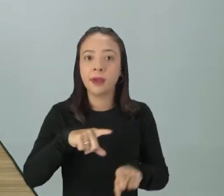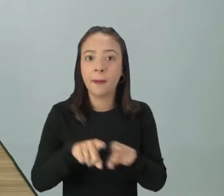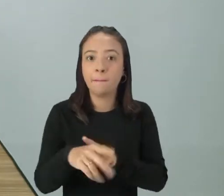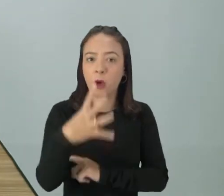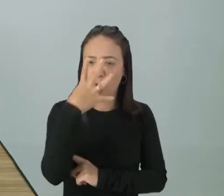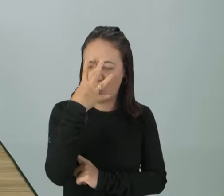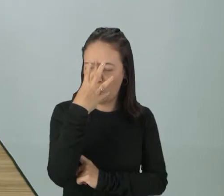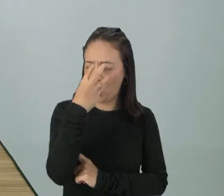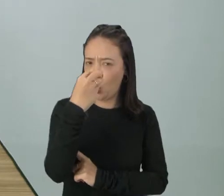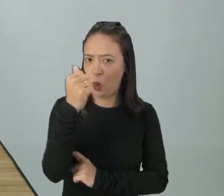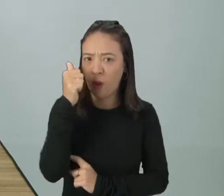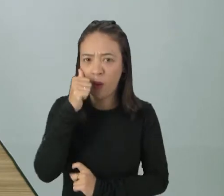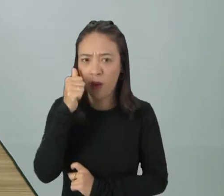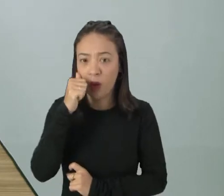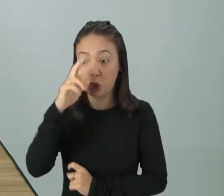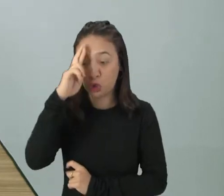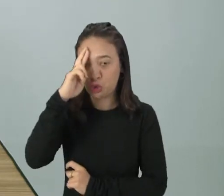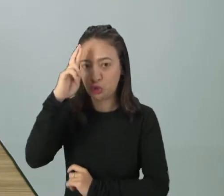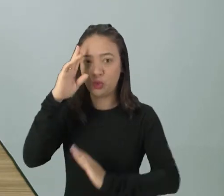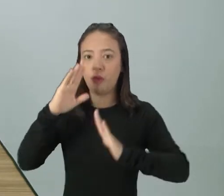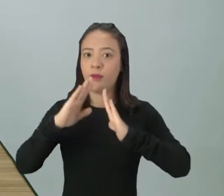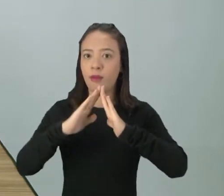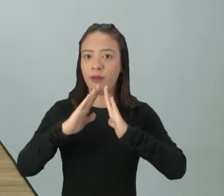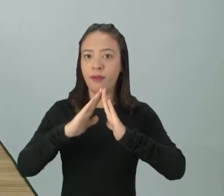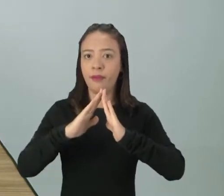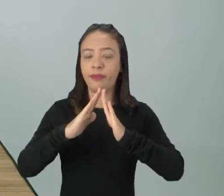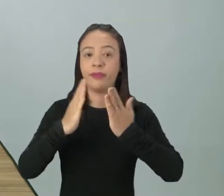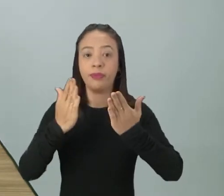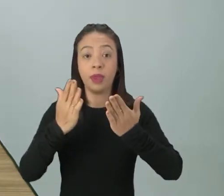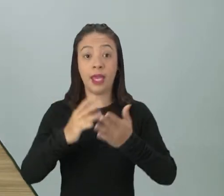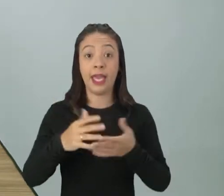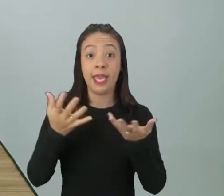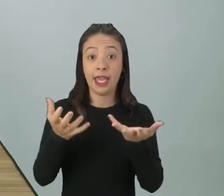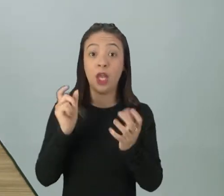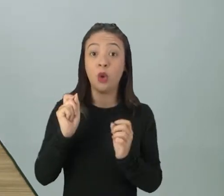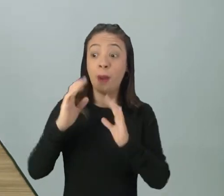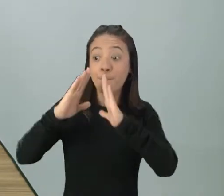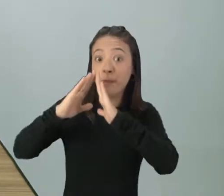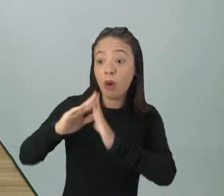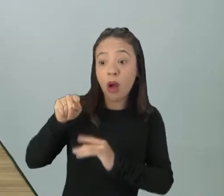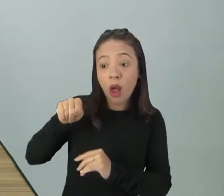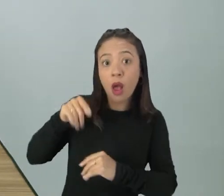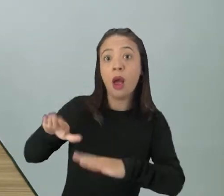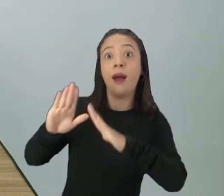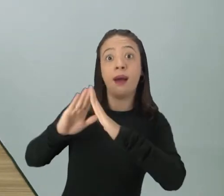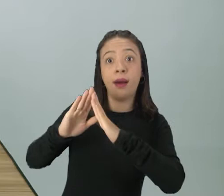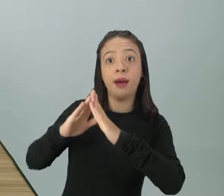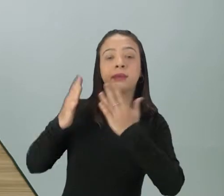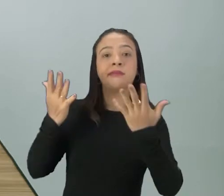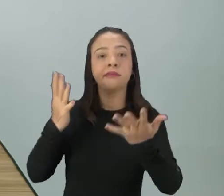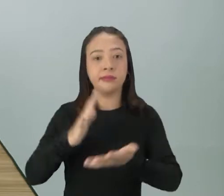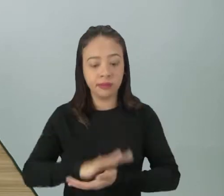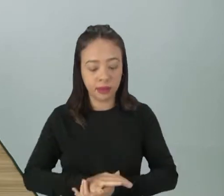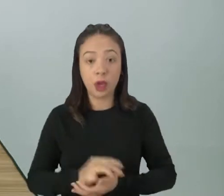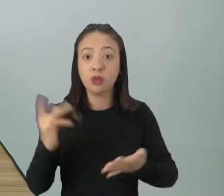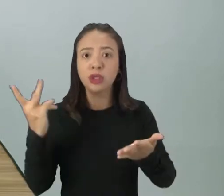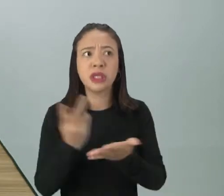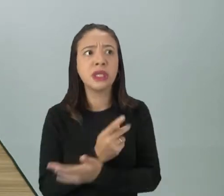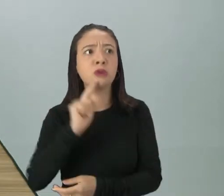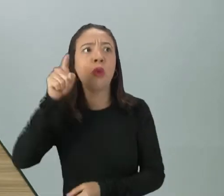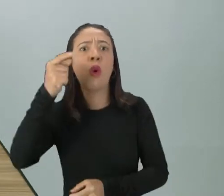era a dona da casa e ela queria que eles morassem na casa. E o que aconteceu